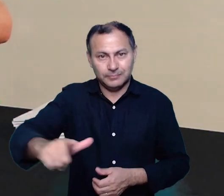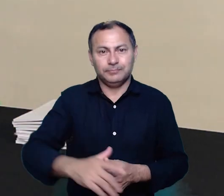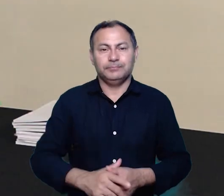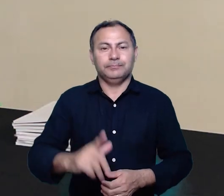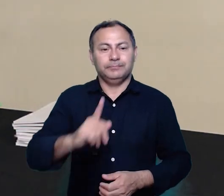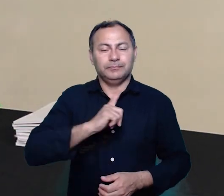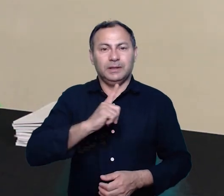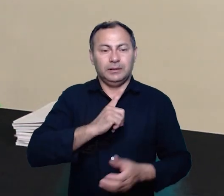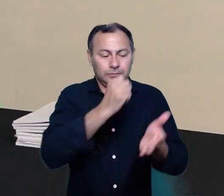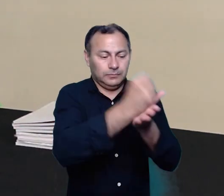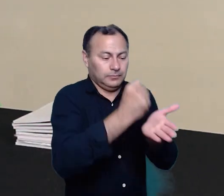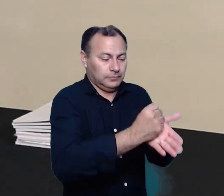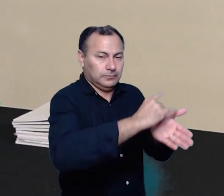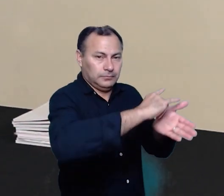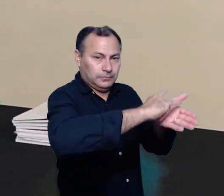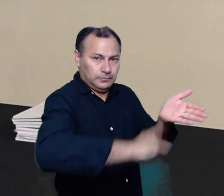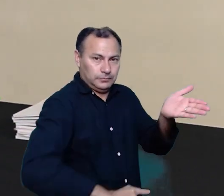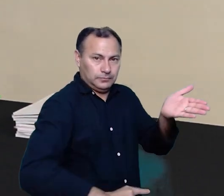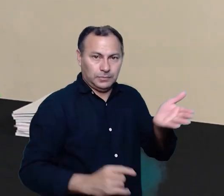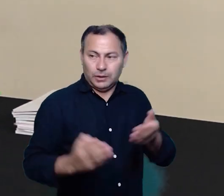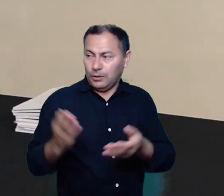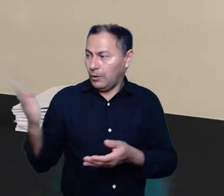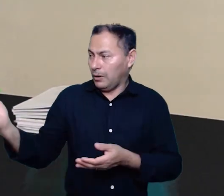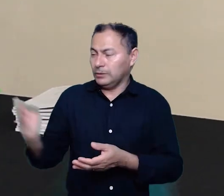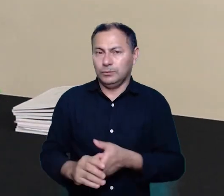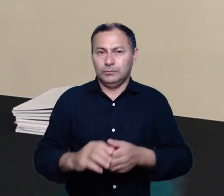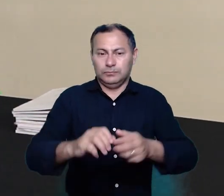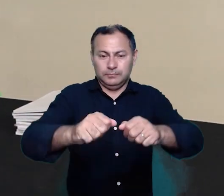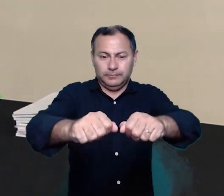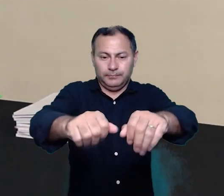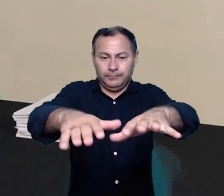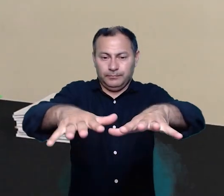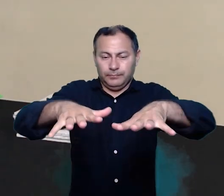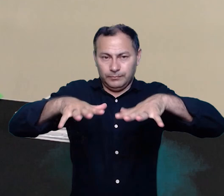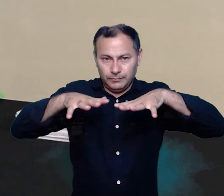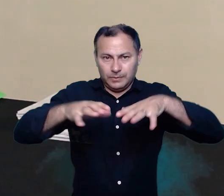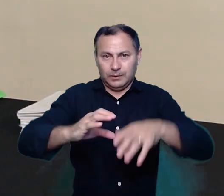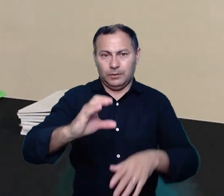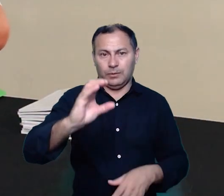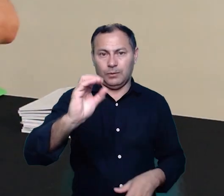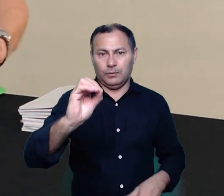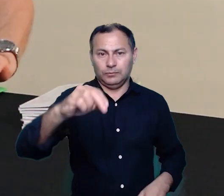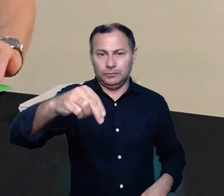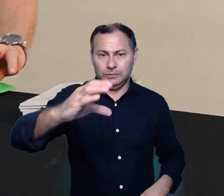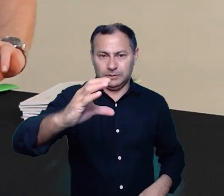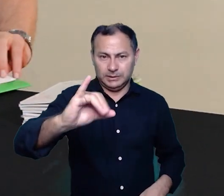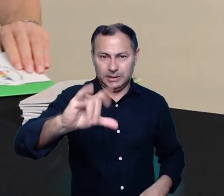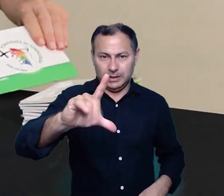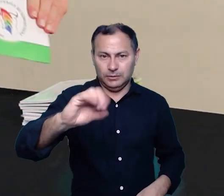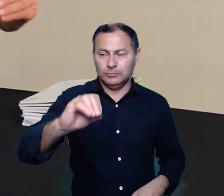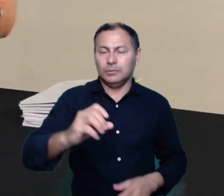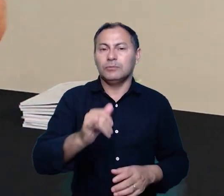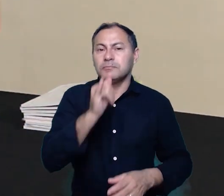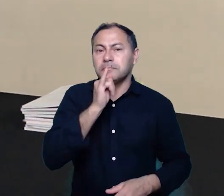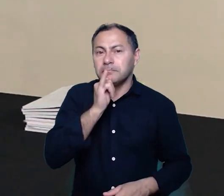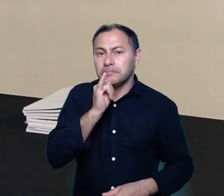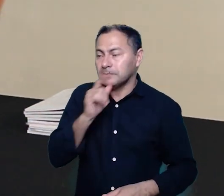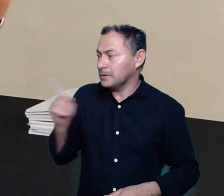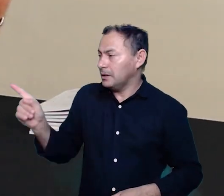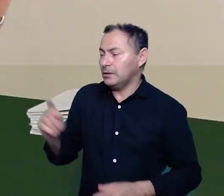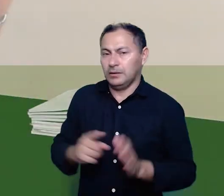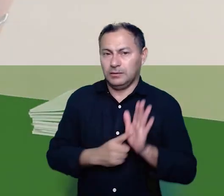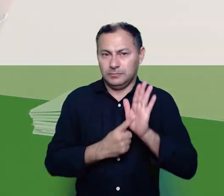Novamente, tenho aqui o documento do concílio, aqui um